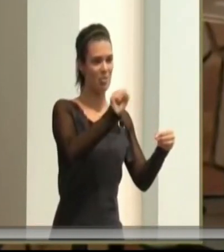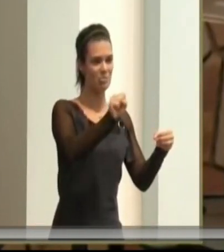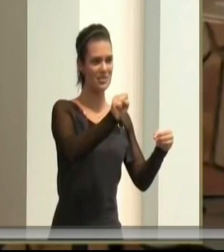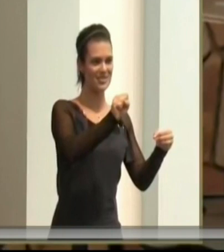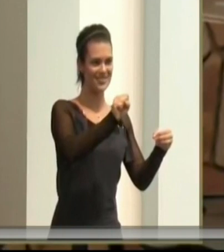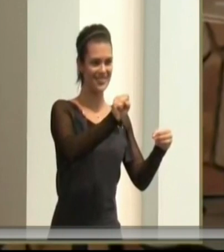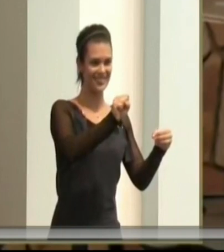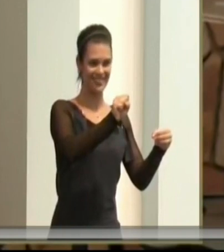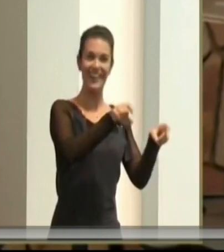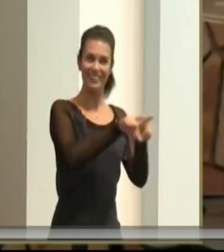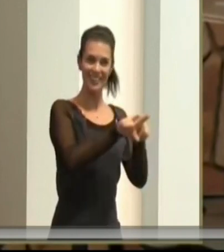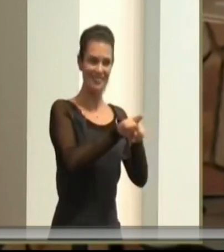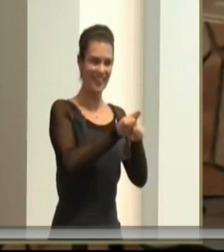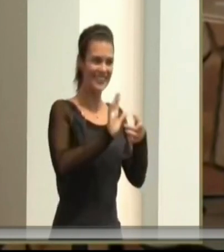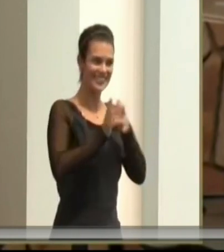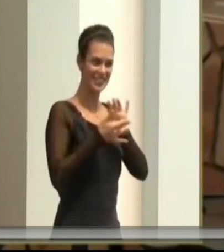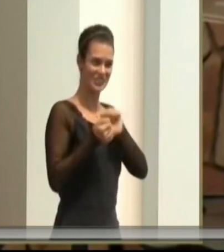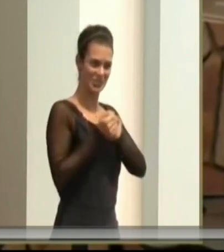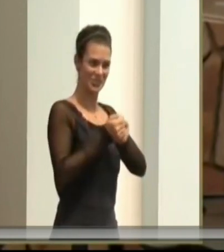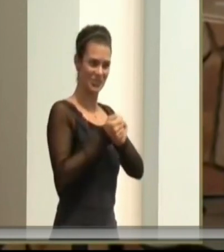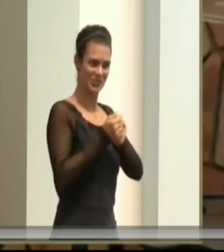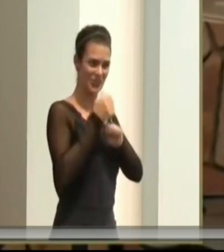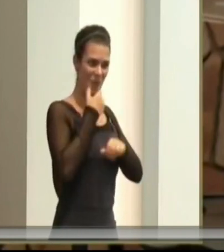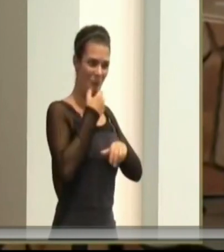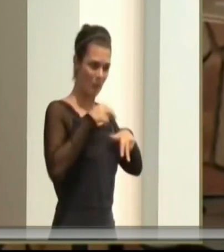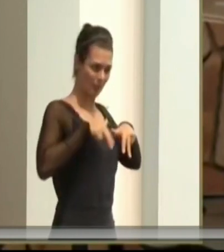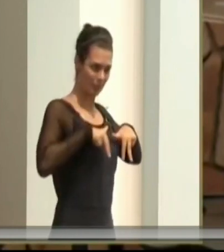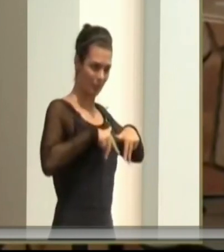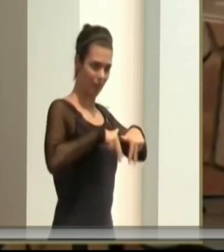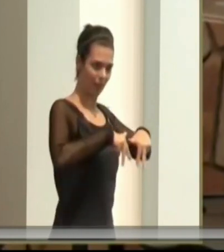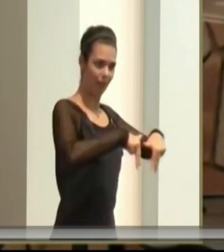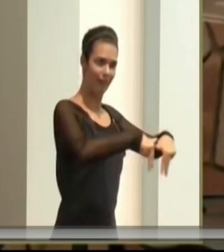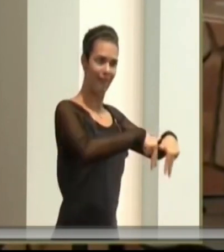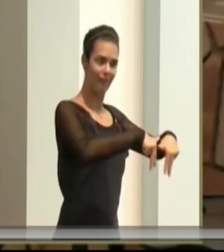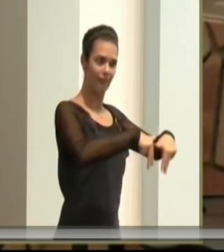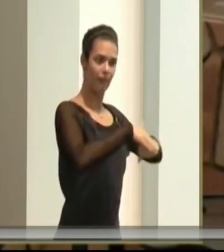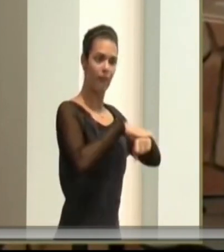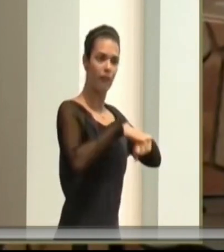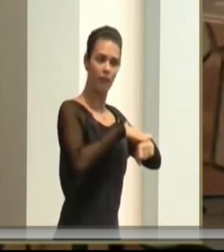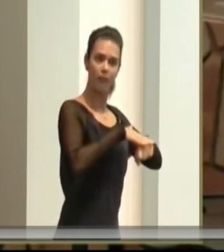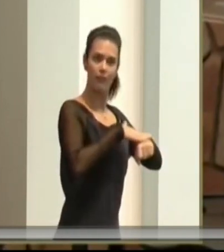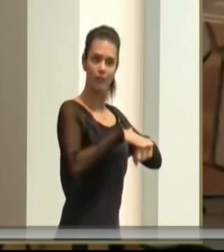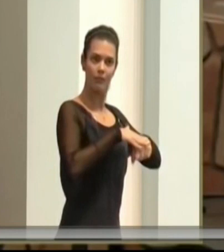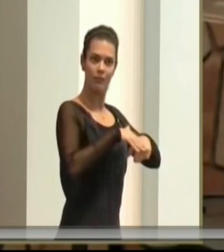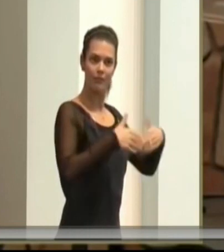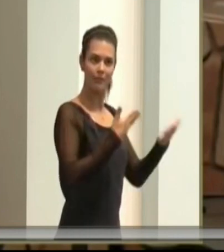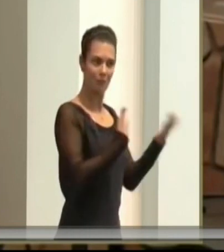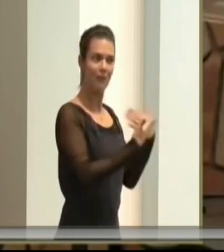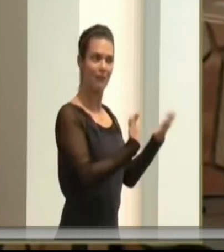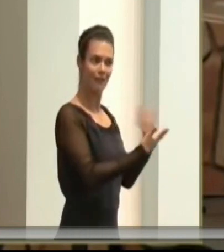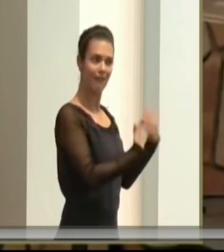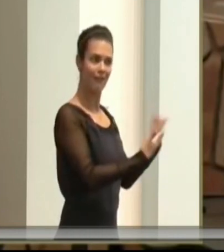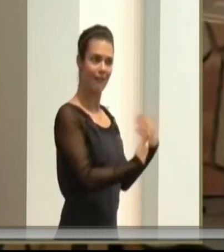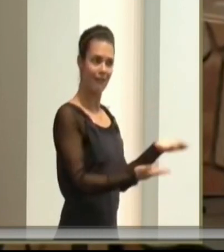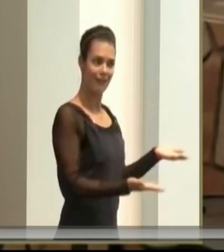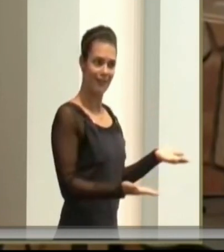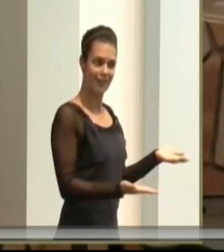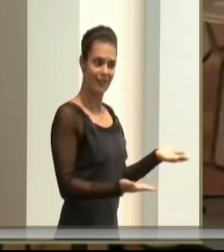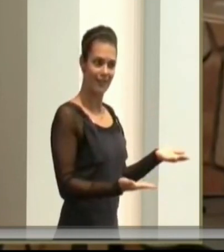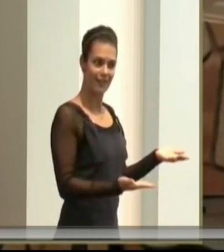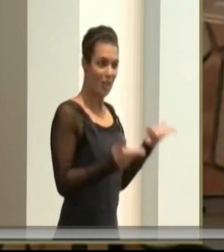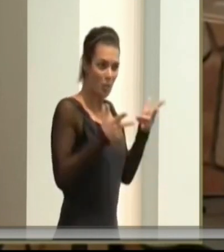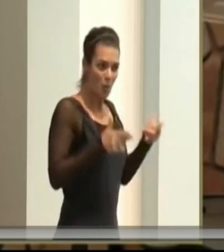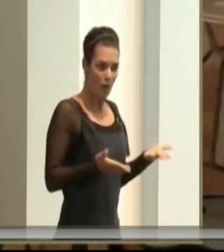mortos? Vocês estão procurando alguém que ressuscitou dentre os mortos. Deus não é Deus de mortos, mas é Deus